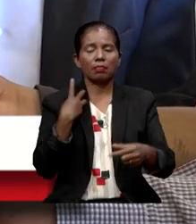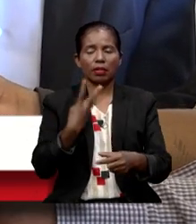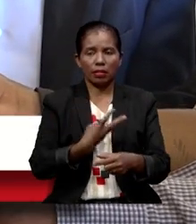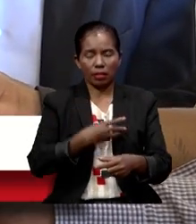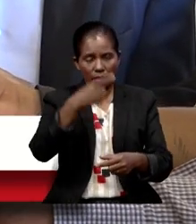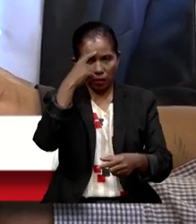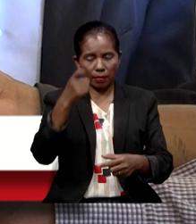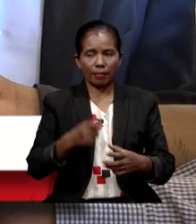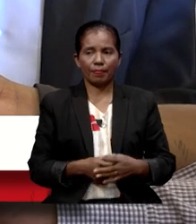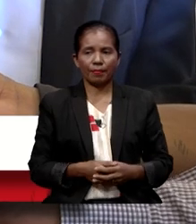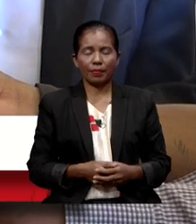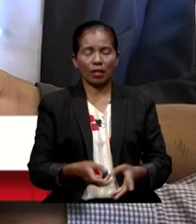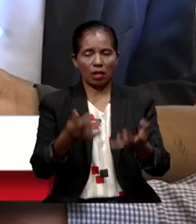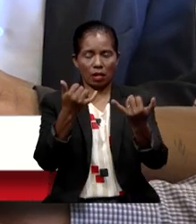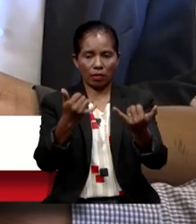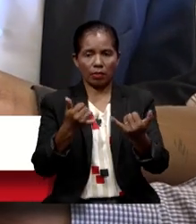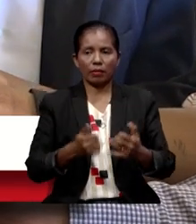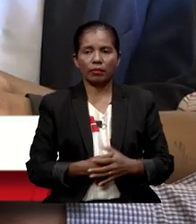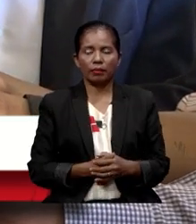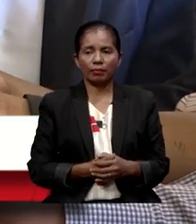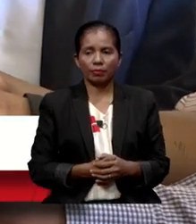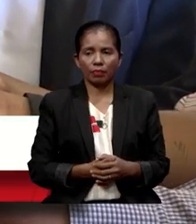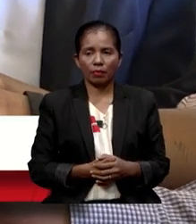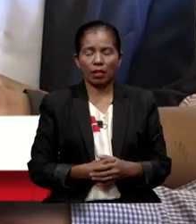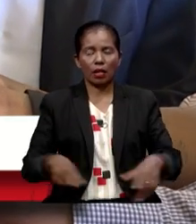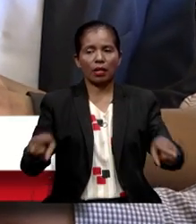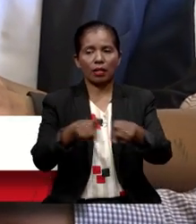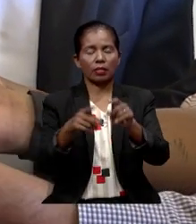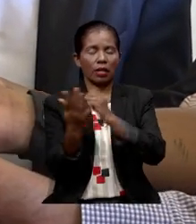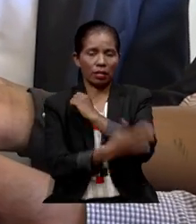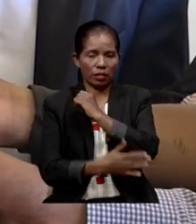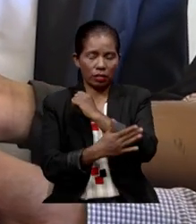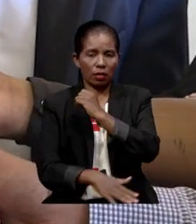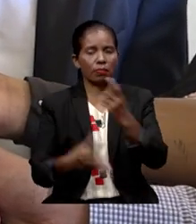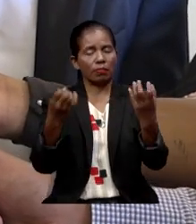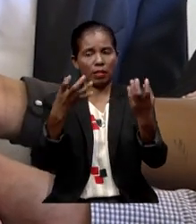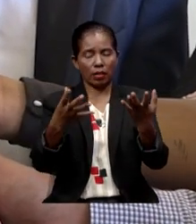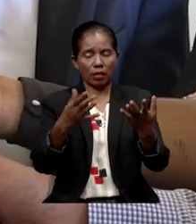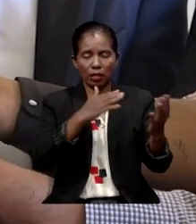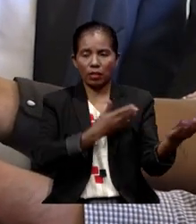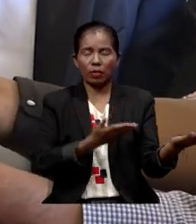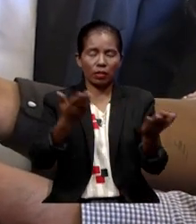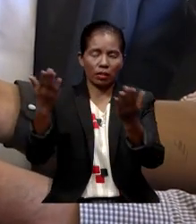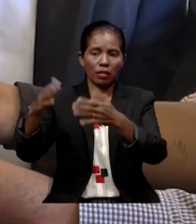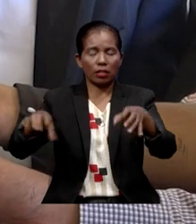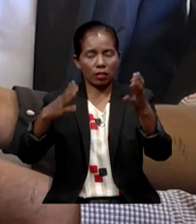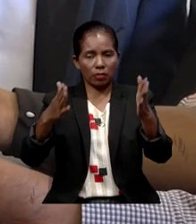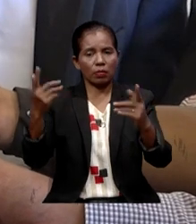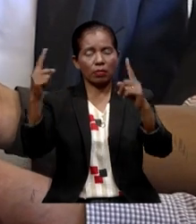também. Agora, da DAUC, compara nação, né? A Ruka de trabalhador será vai a Coreia, né?